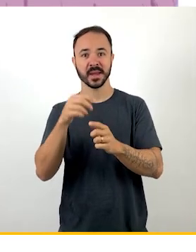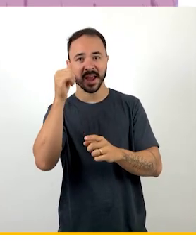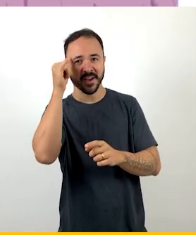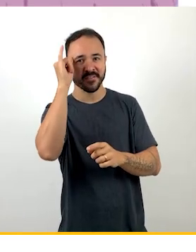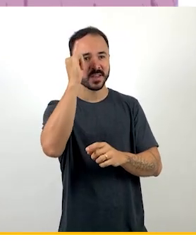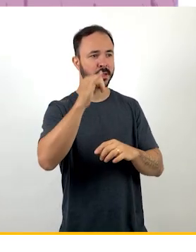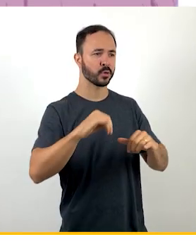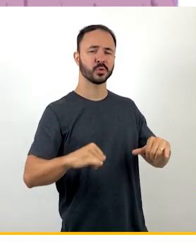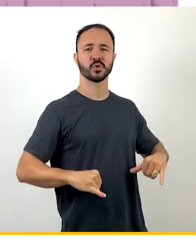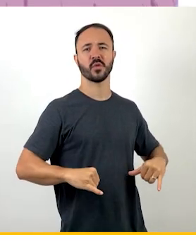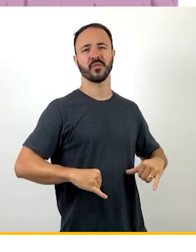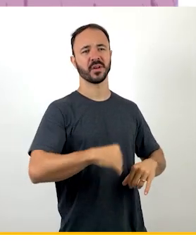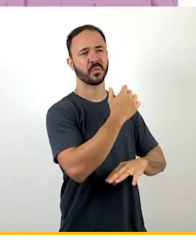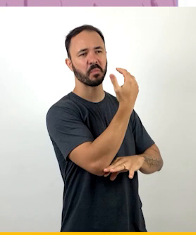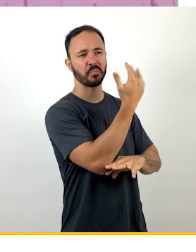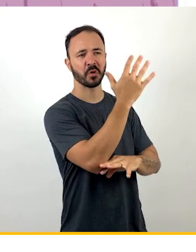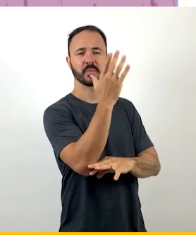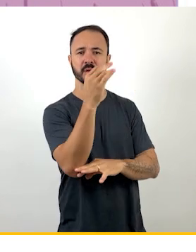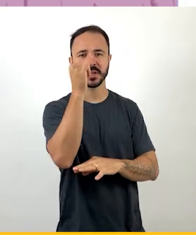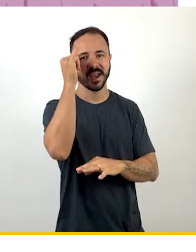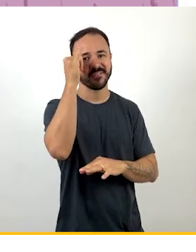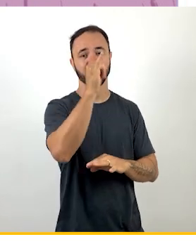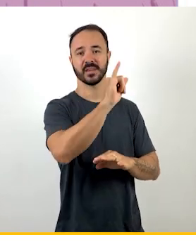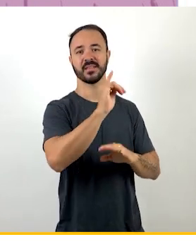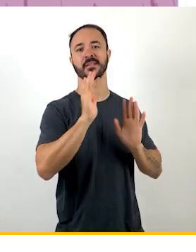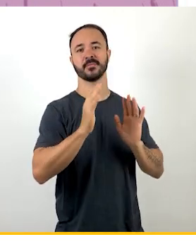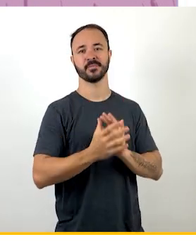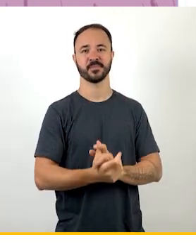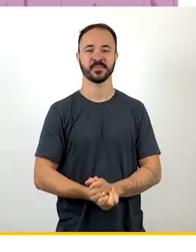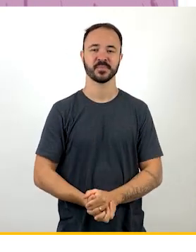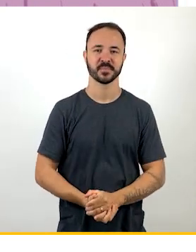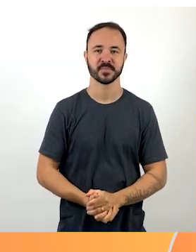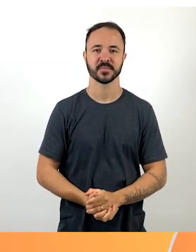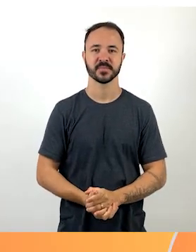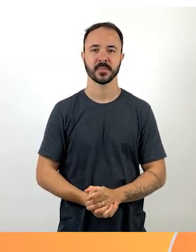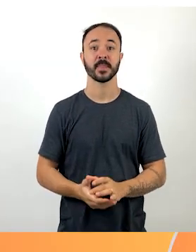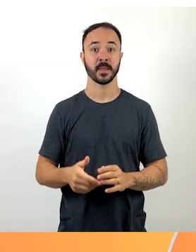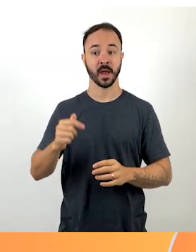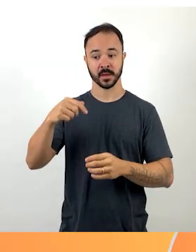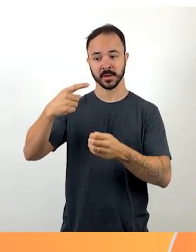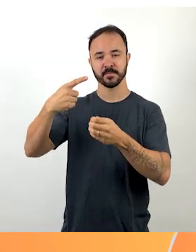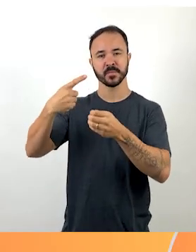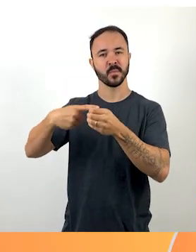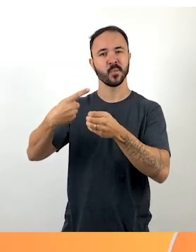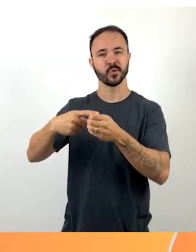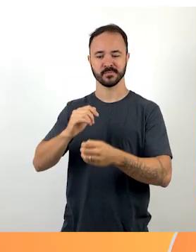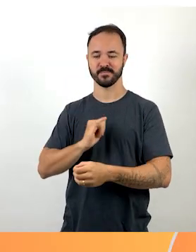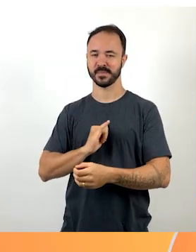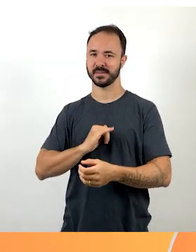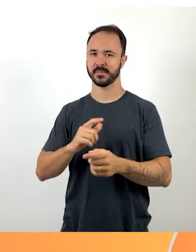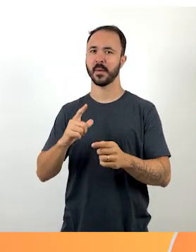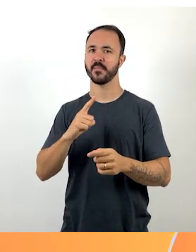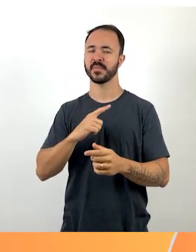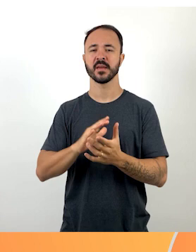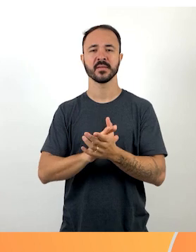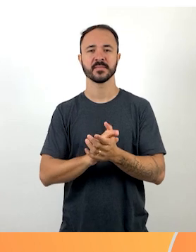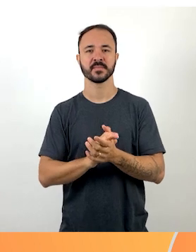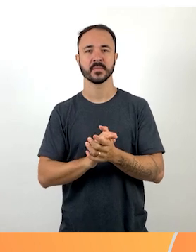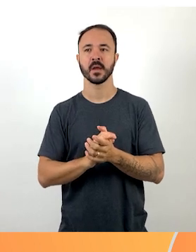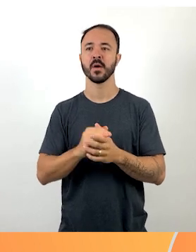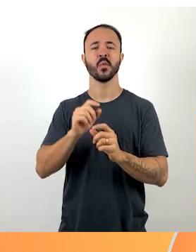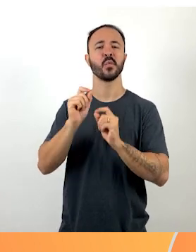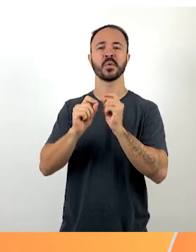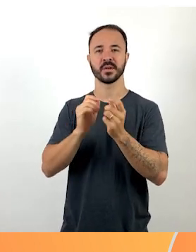consequentemente também a valorização dos nutrientes presentes em uma alimentação saudável. O nosso município conta com o Programa Meu